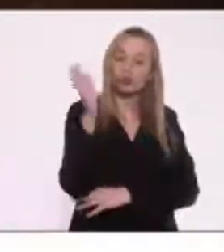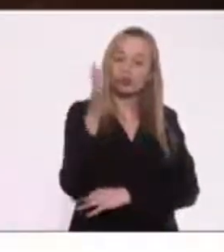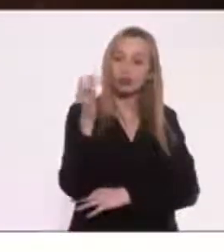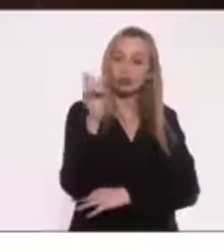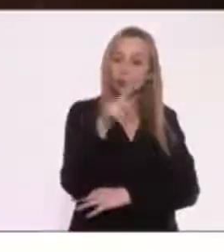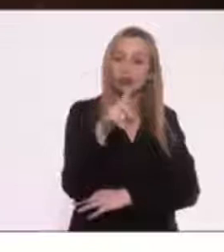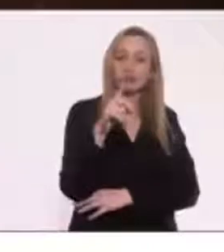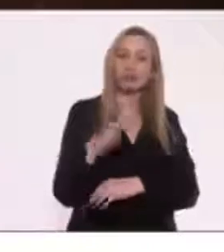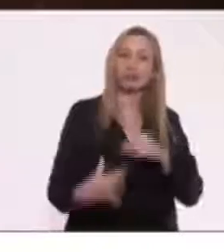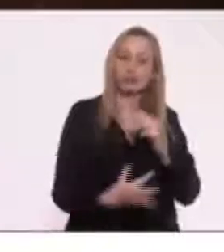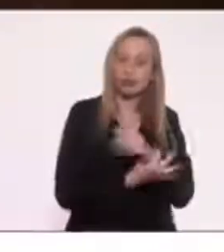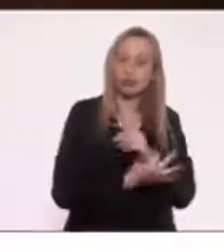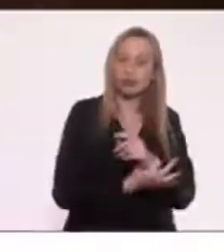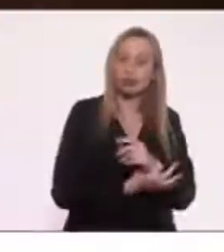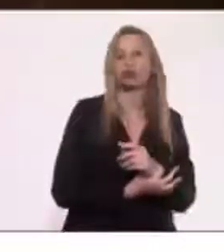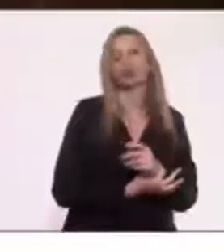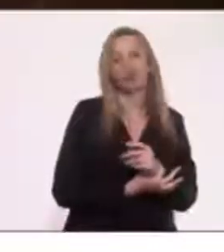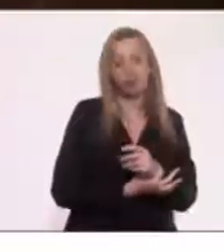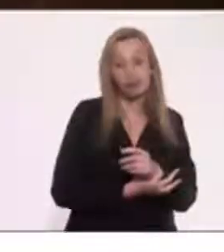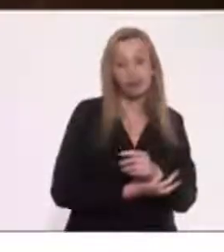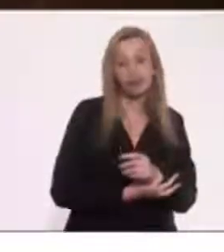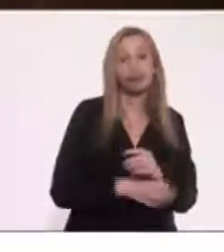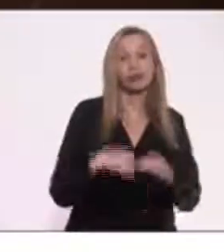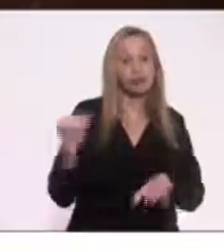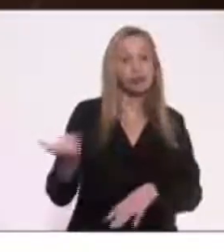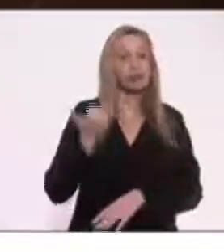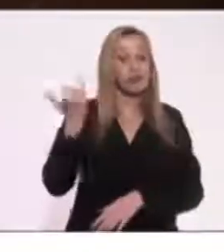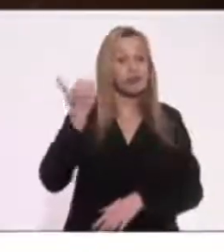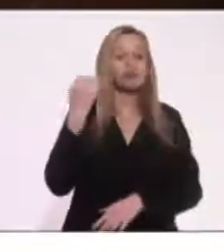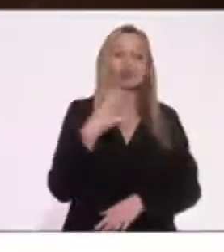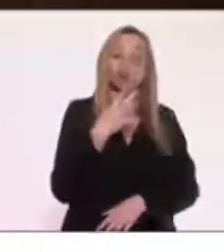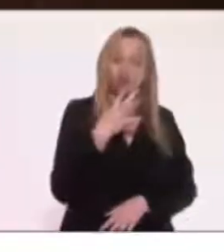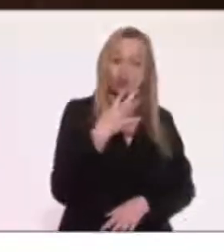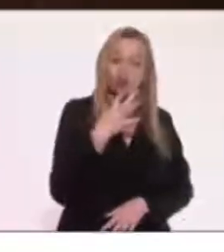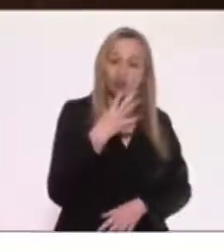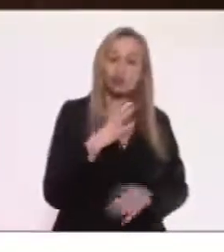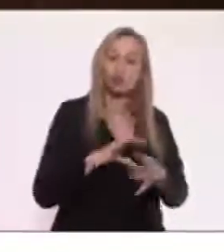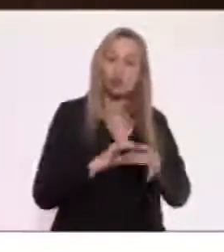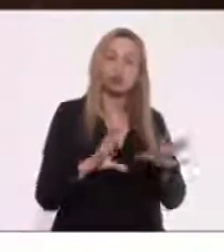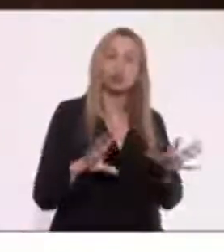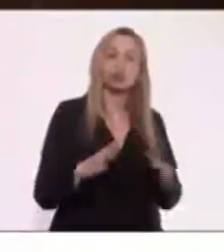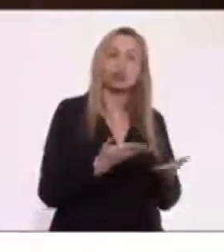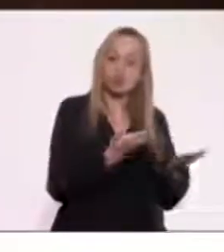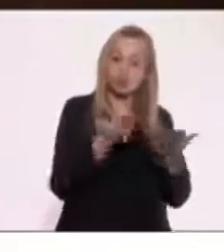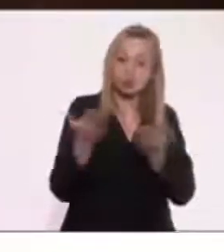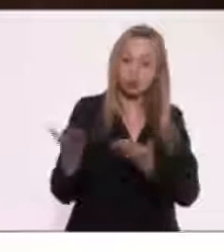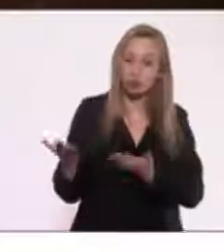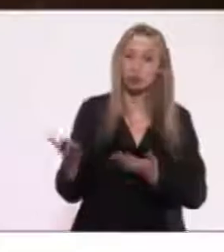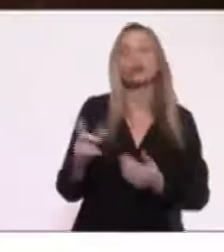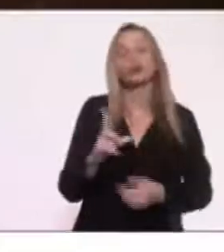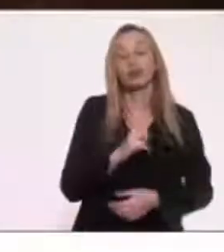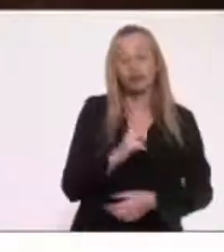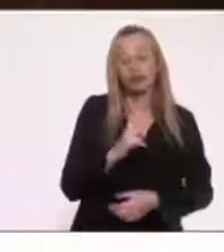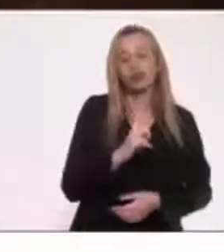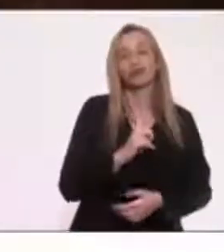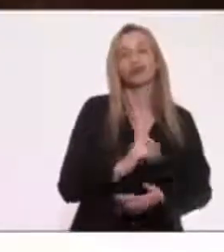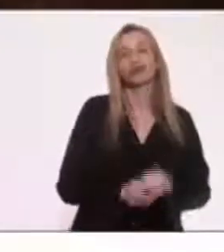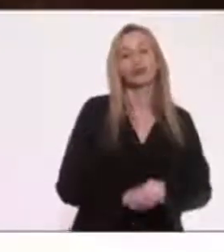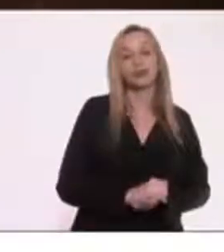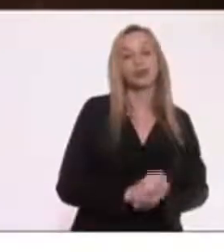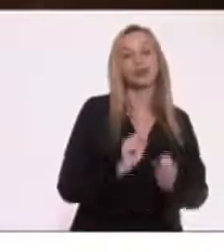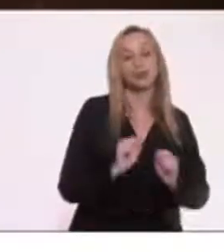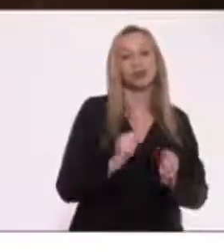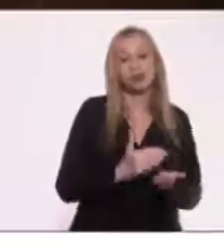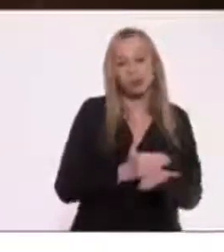que é o caso dos senhores, a importância de reconhecer e permitir que os senhores tenham efetivamente,